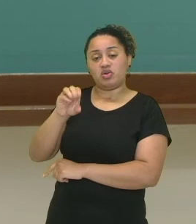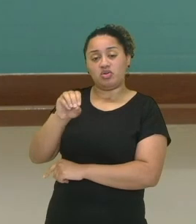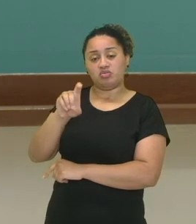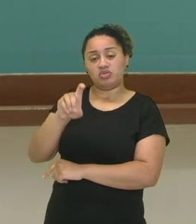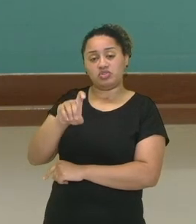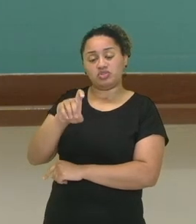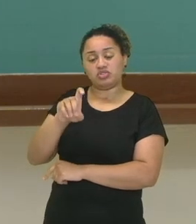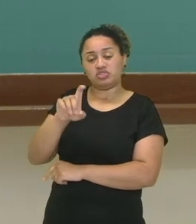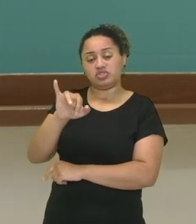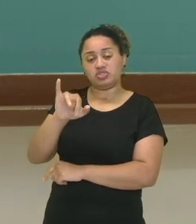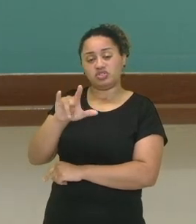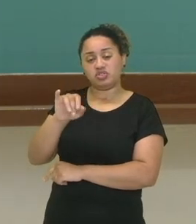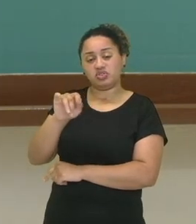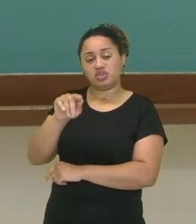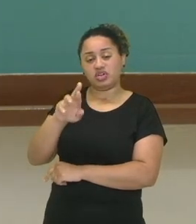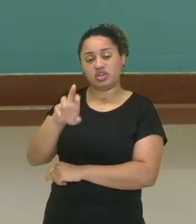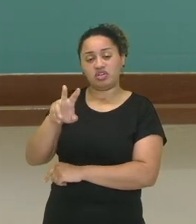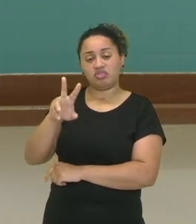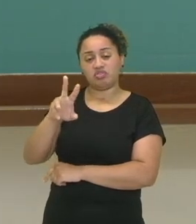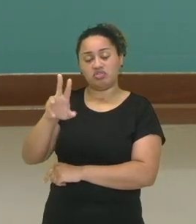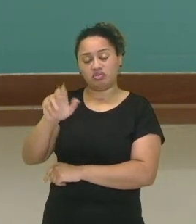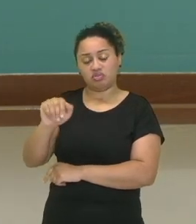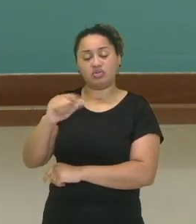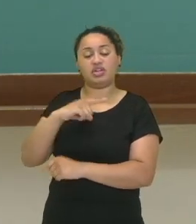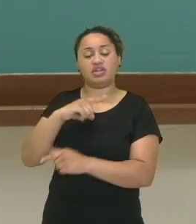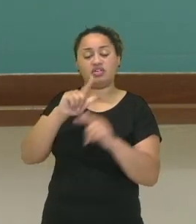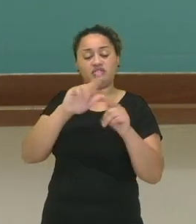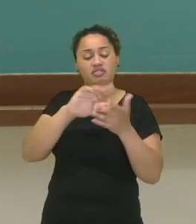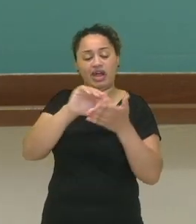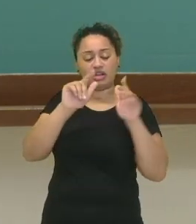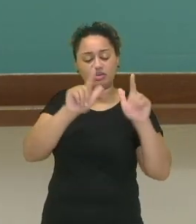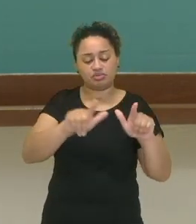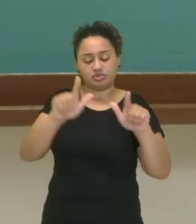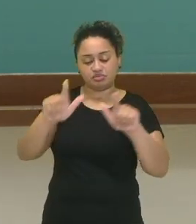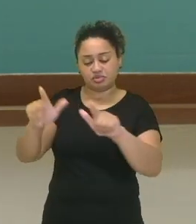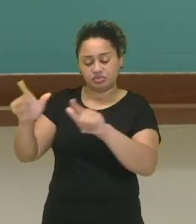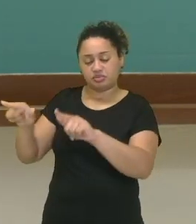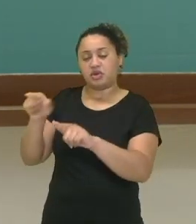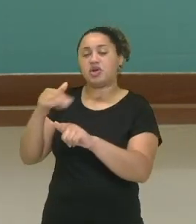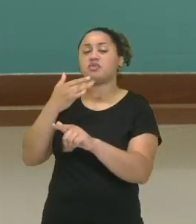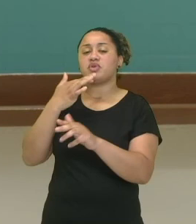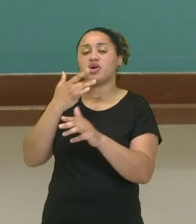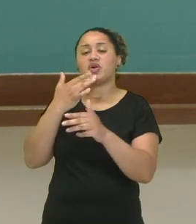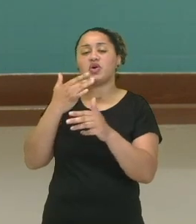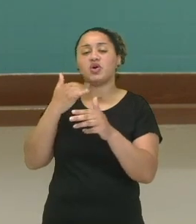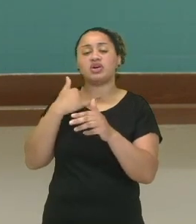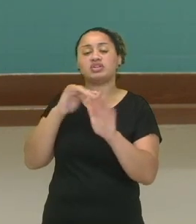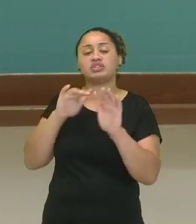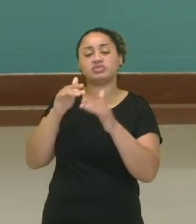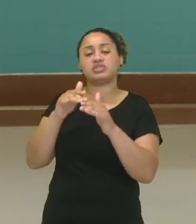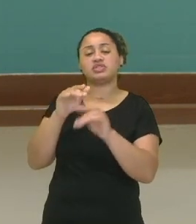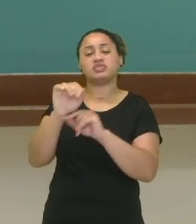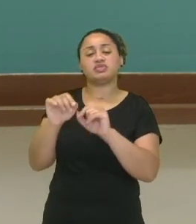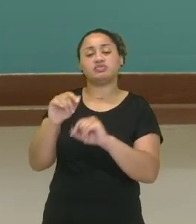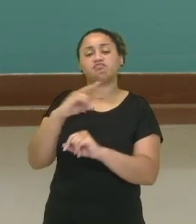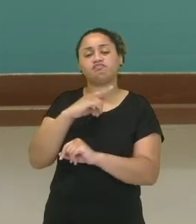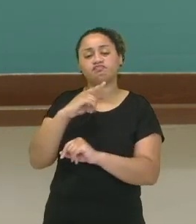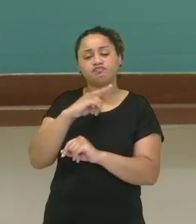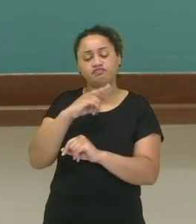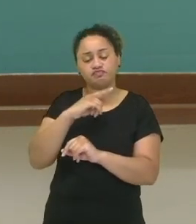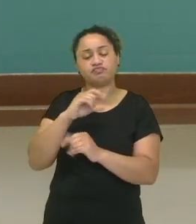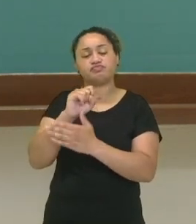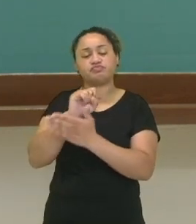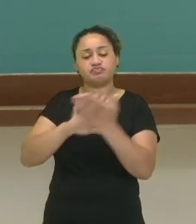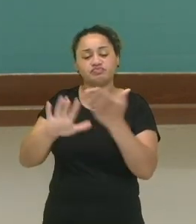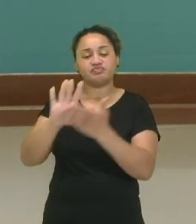é feita através de várias matrizes, né? Cada matriz para uma cor, e aí eu vou ter a minha cromoxilogravura, a minha